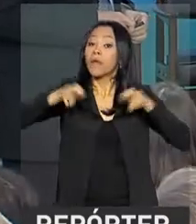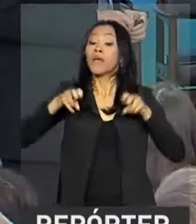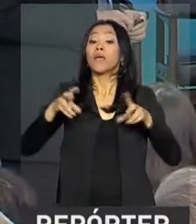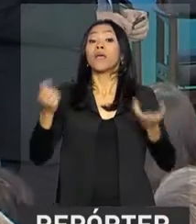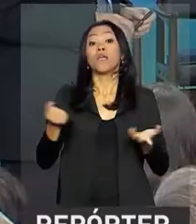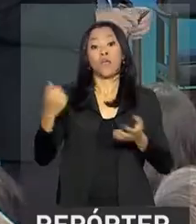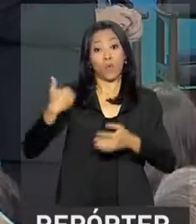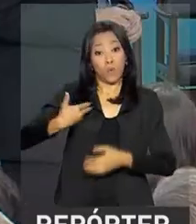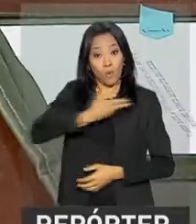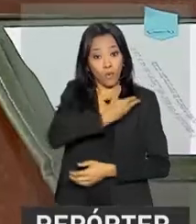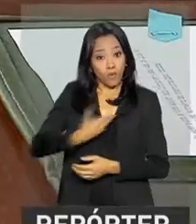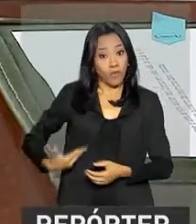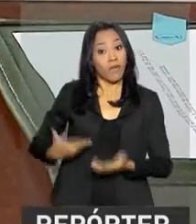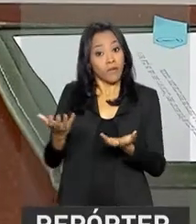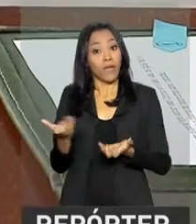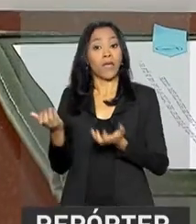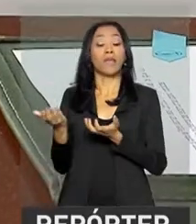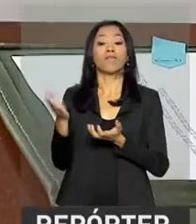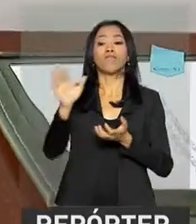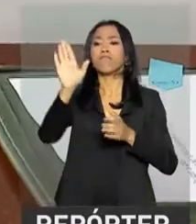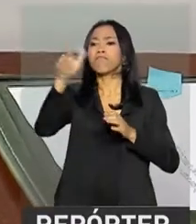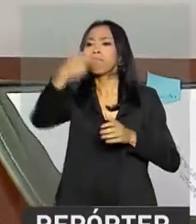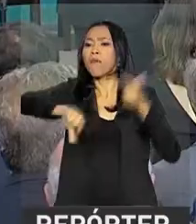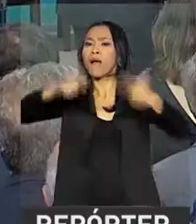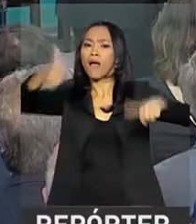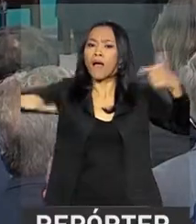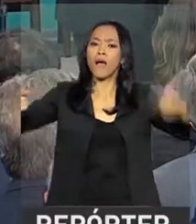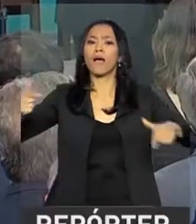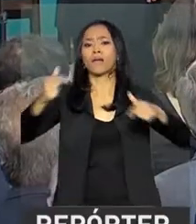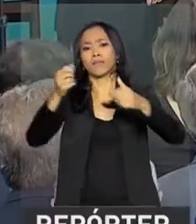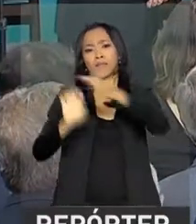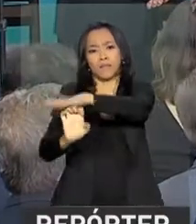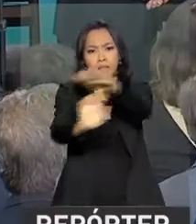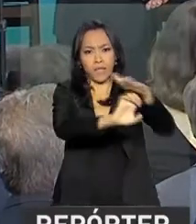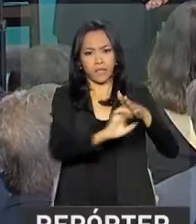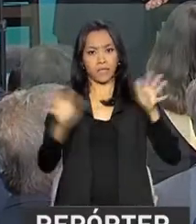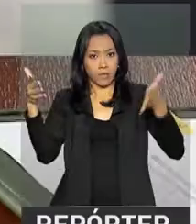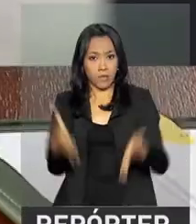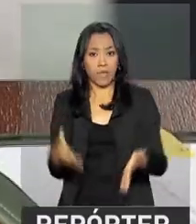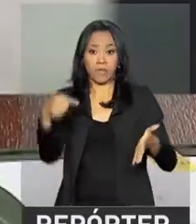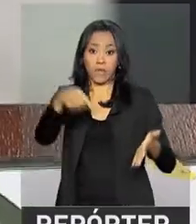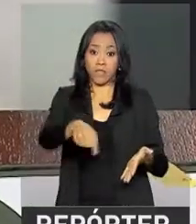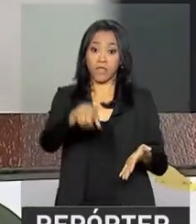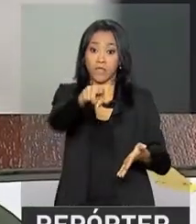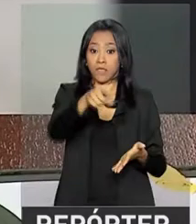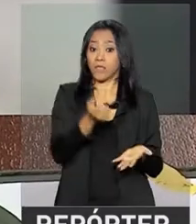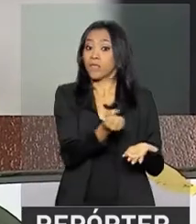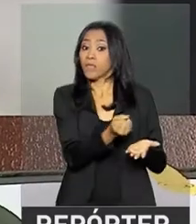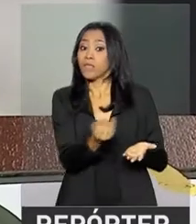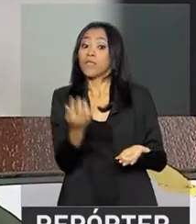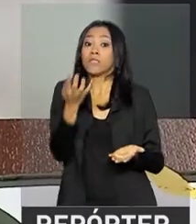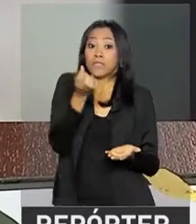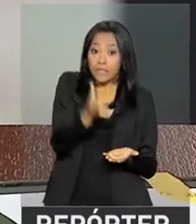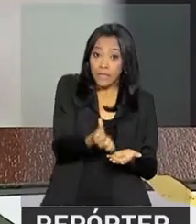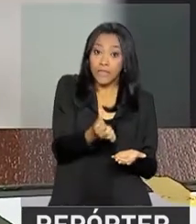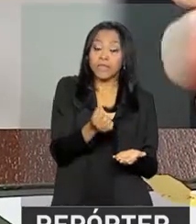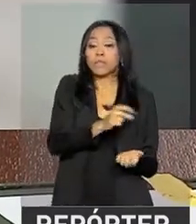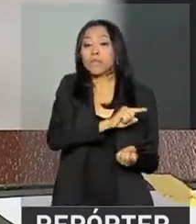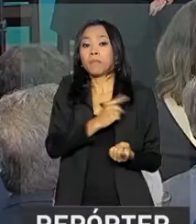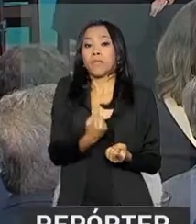assinados novos contratos para a exploração no pré-sal de seis consórcios que venceram a segunda e terceira